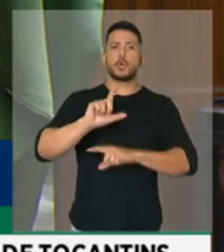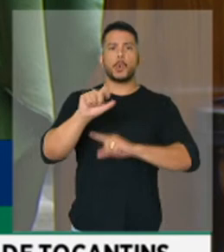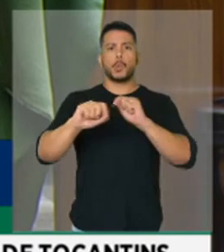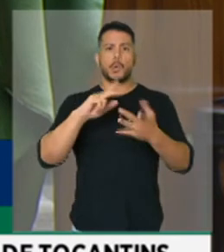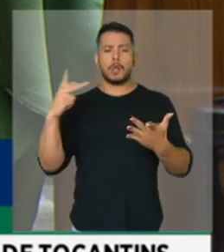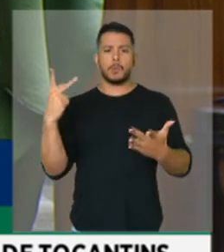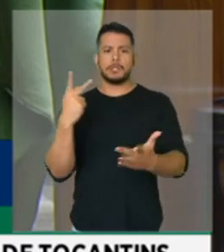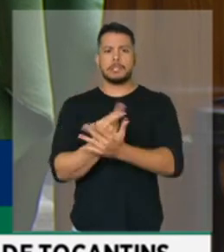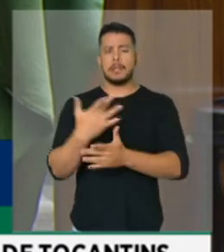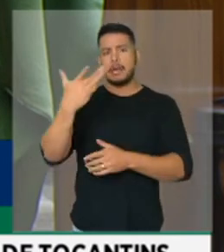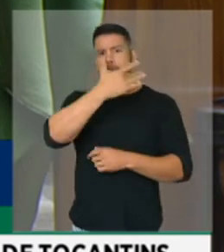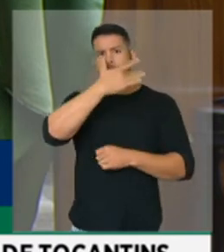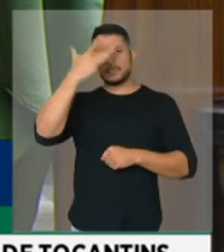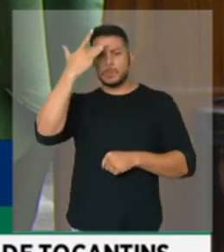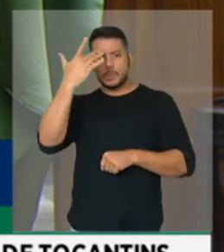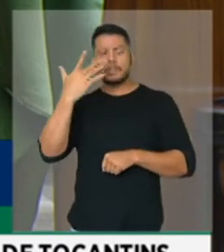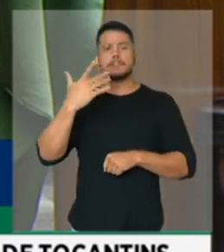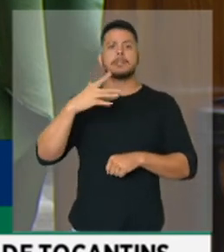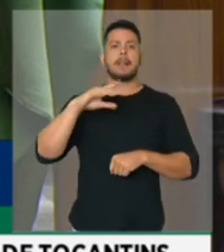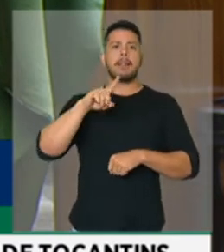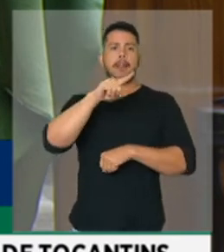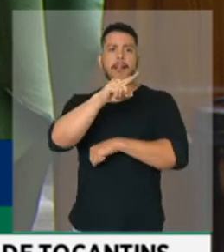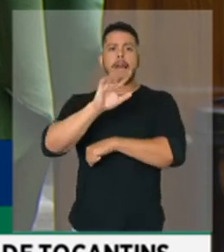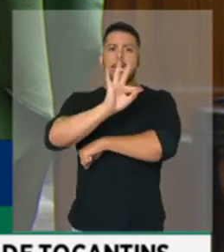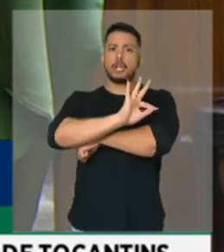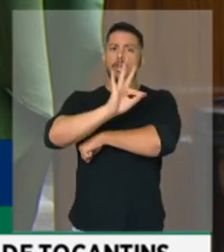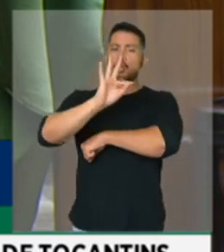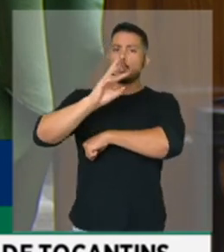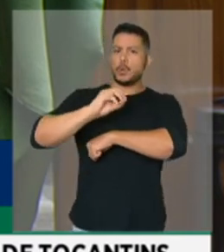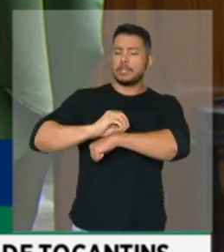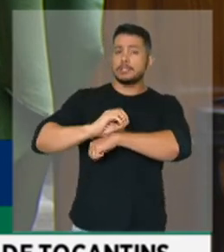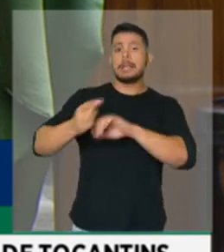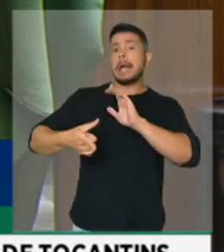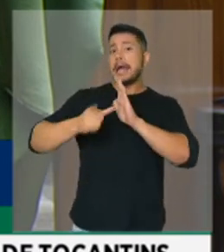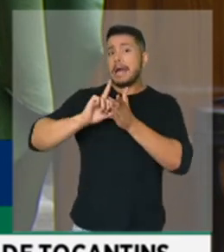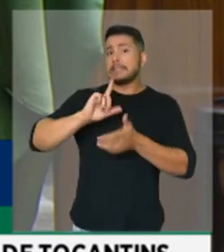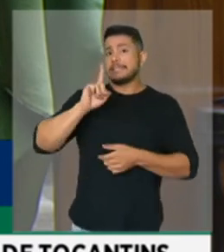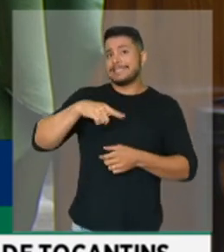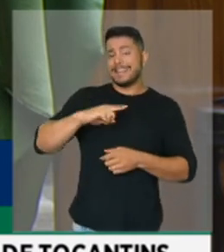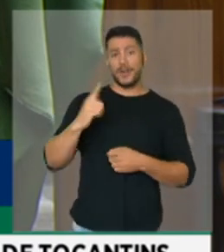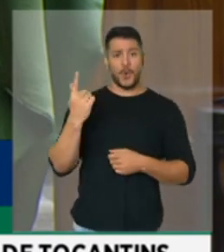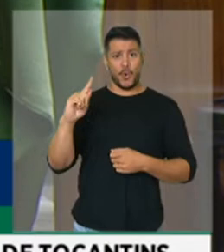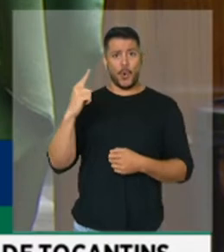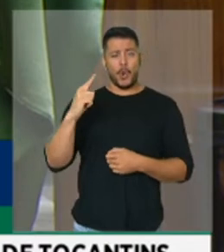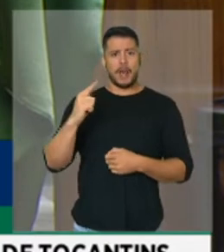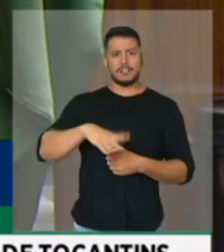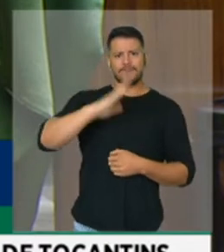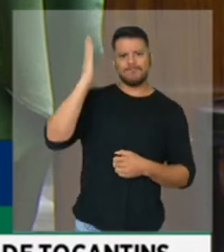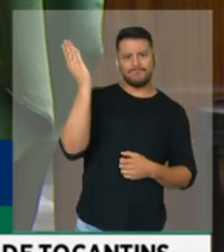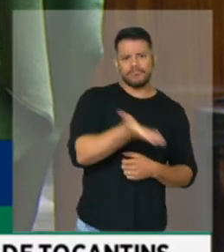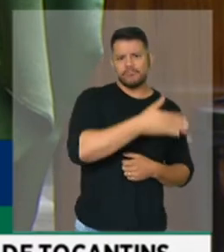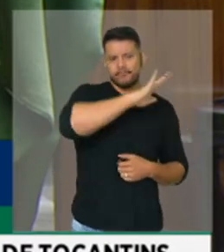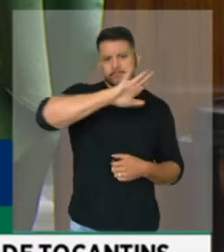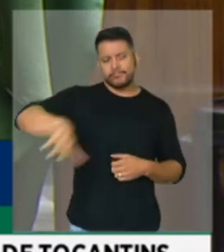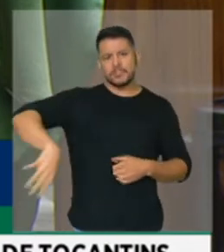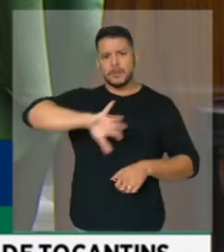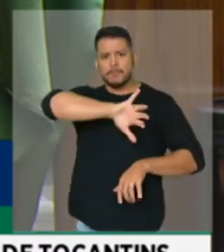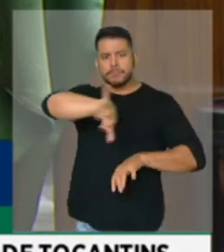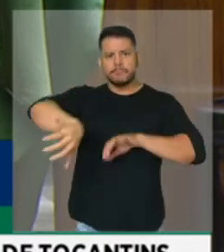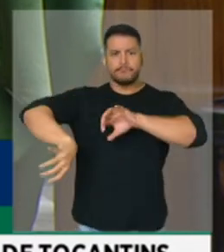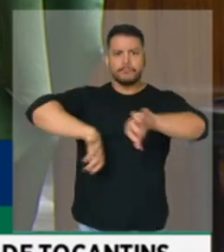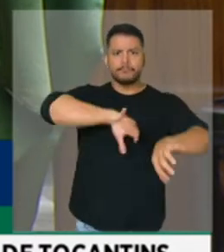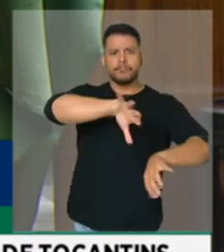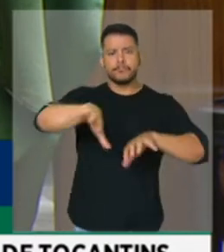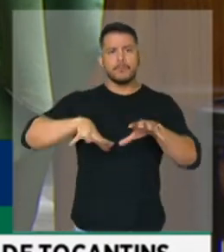a parte do norte do até então estado de Goiás, foram aprovados em concursos públicos de provas e